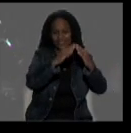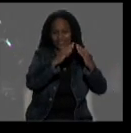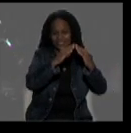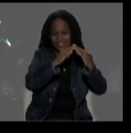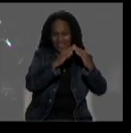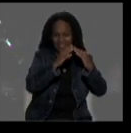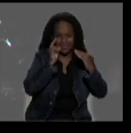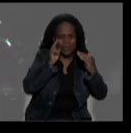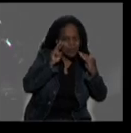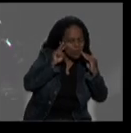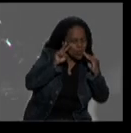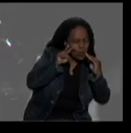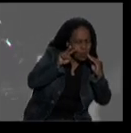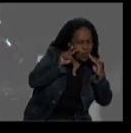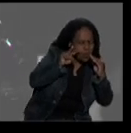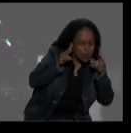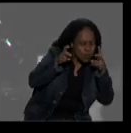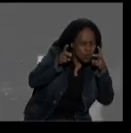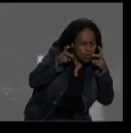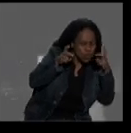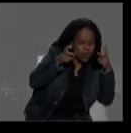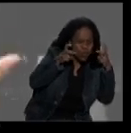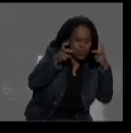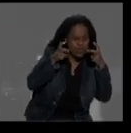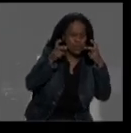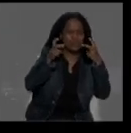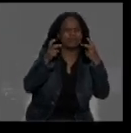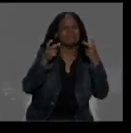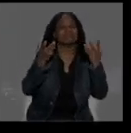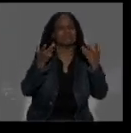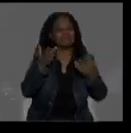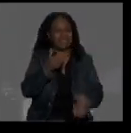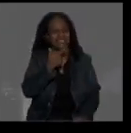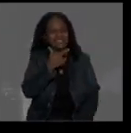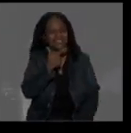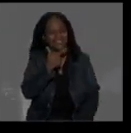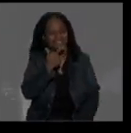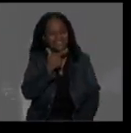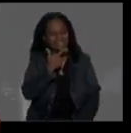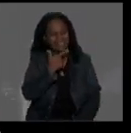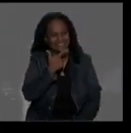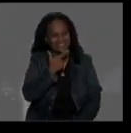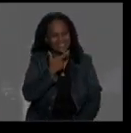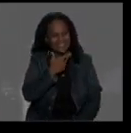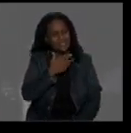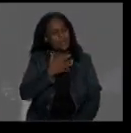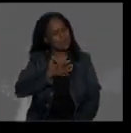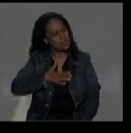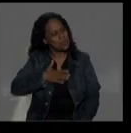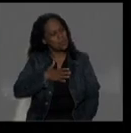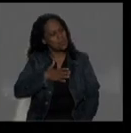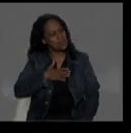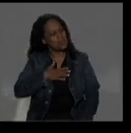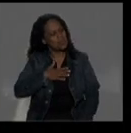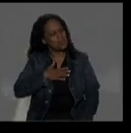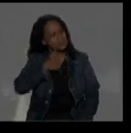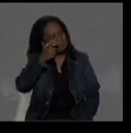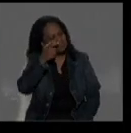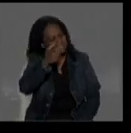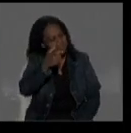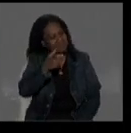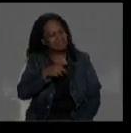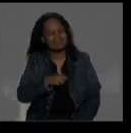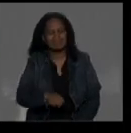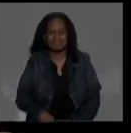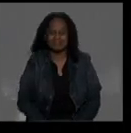estavam observando a gente lá das suas casas, observando a gente lá fora. Eu falei, gente, que interessante